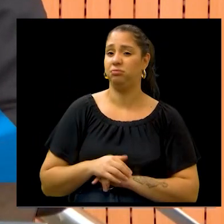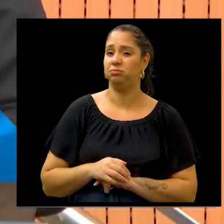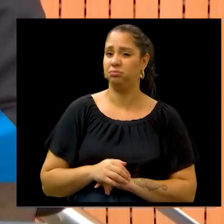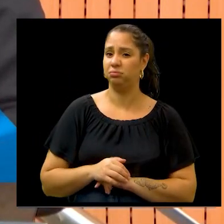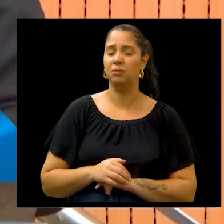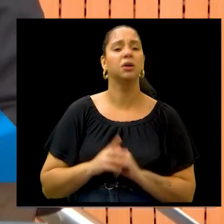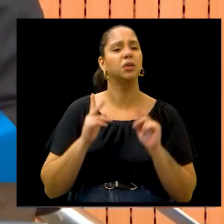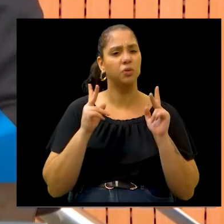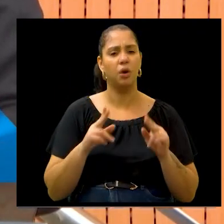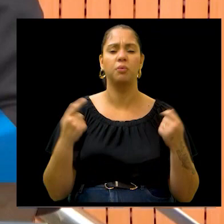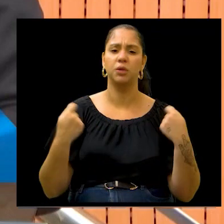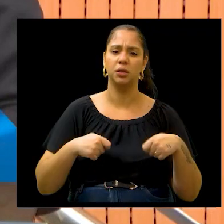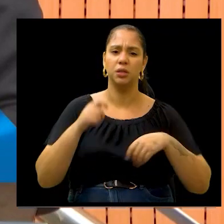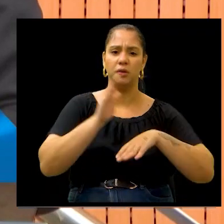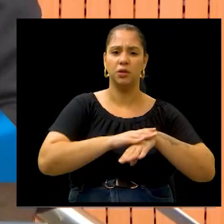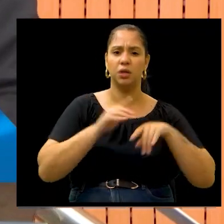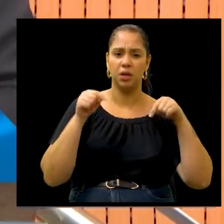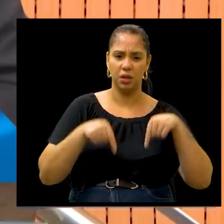atuando.